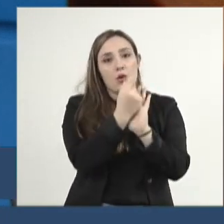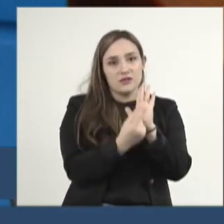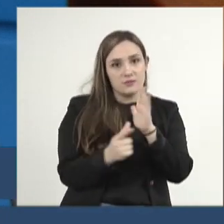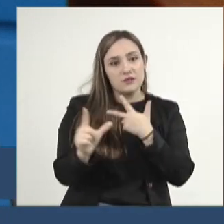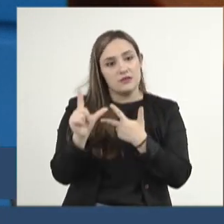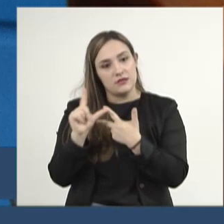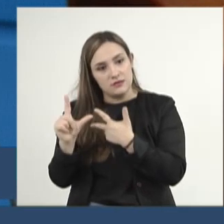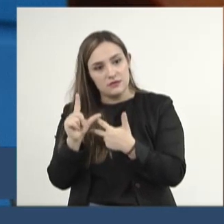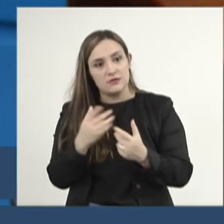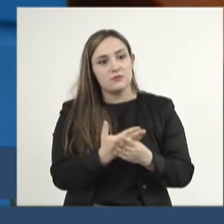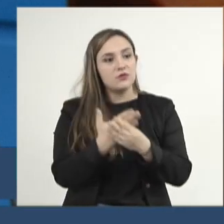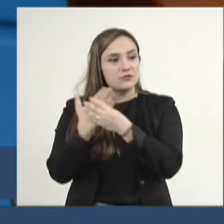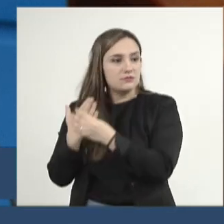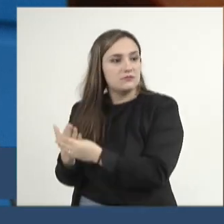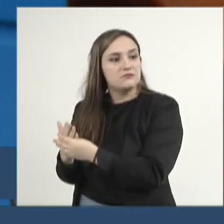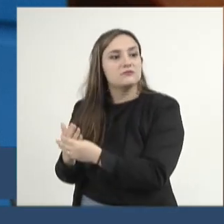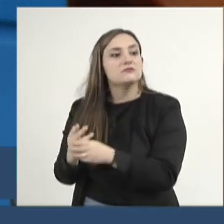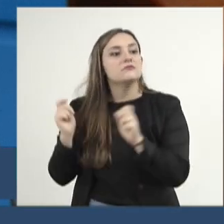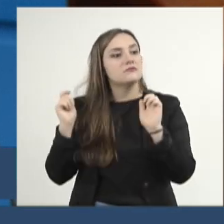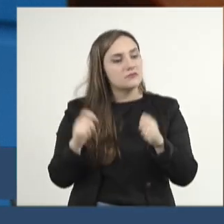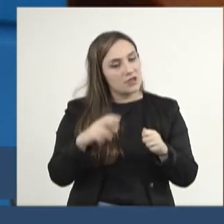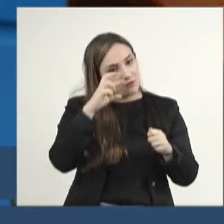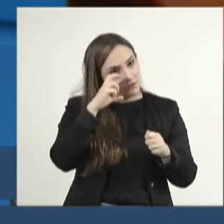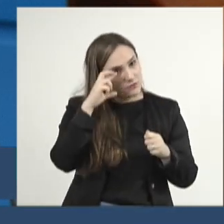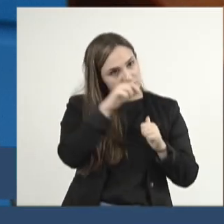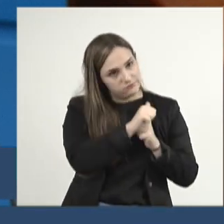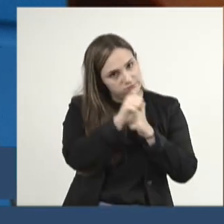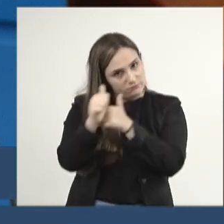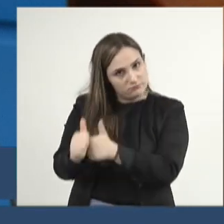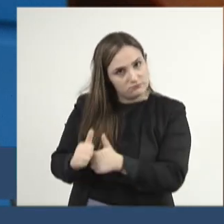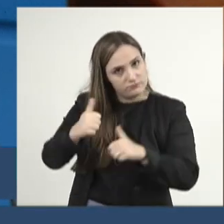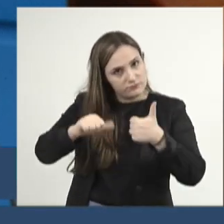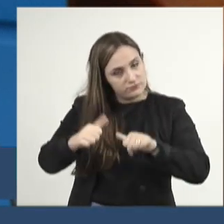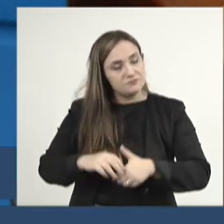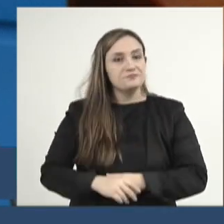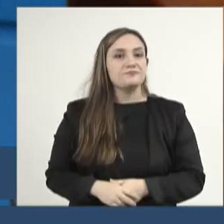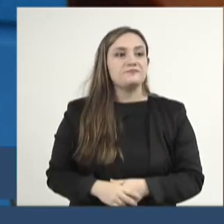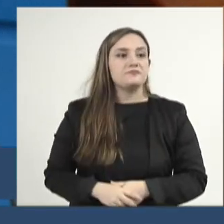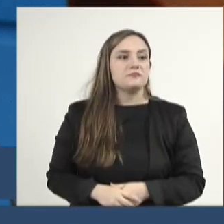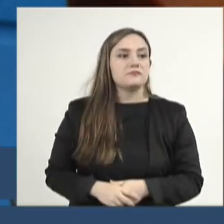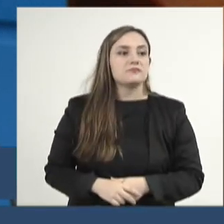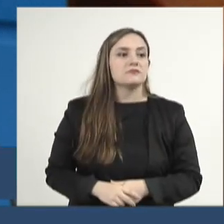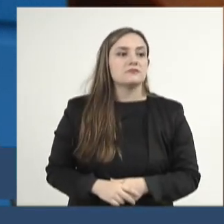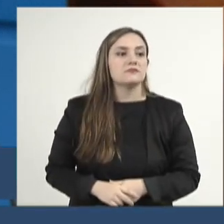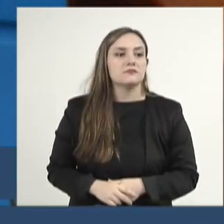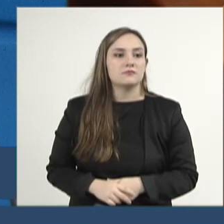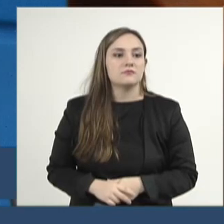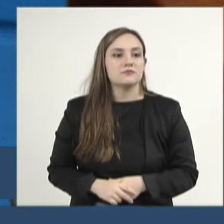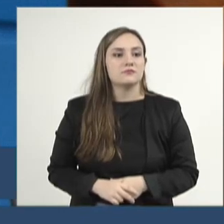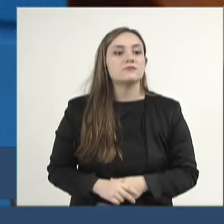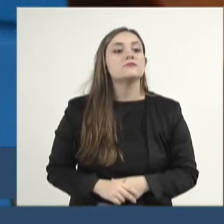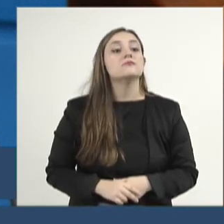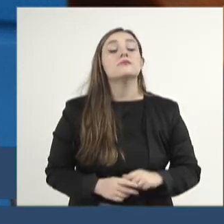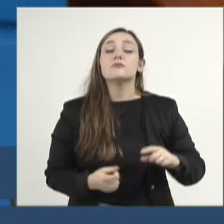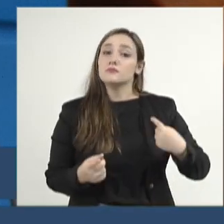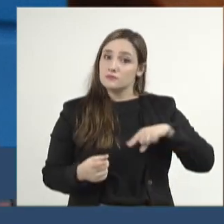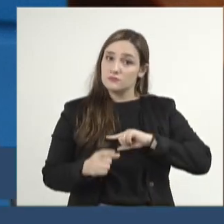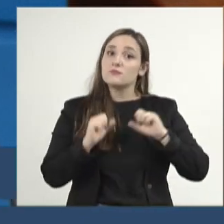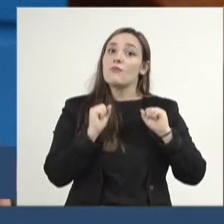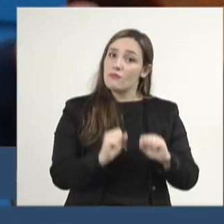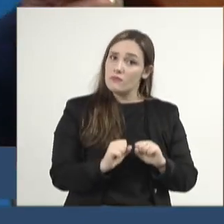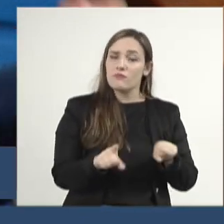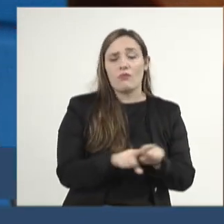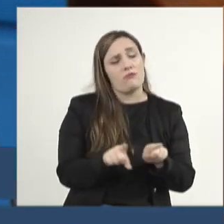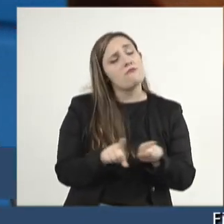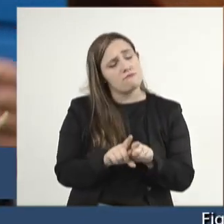legislativa, processual, para que nós possamos fazer essa avaliação. Nós podemos, e assim faremos, na